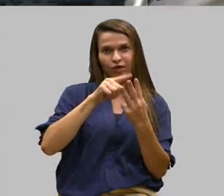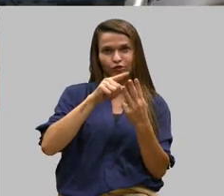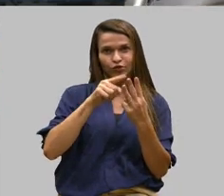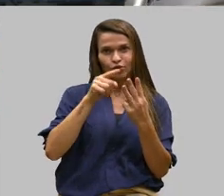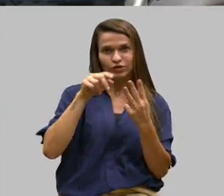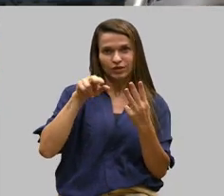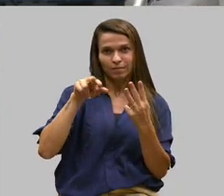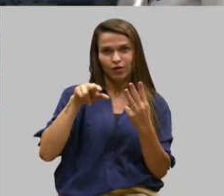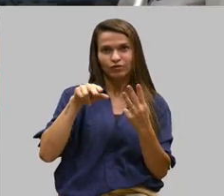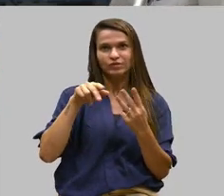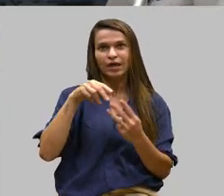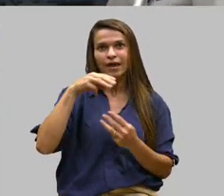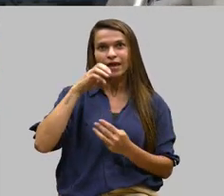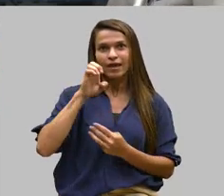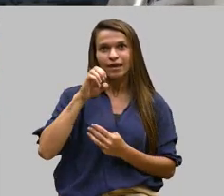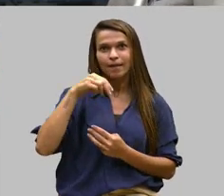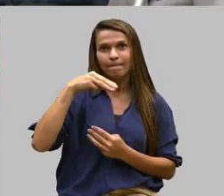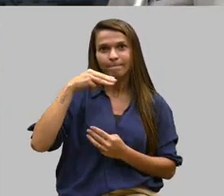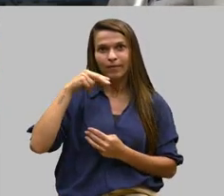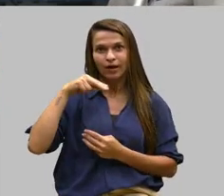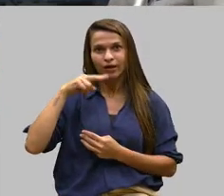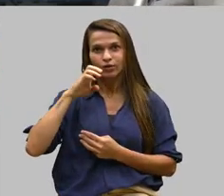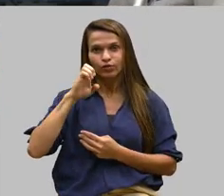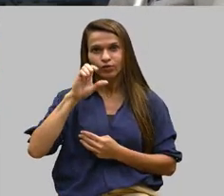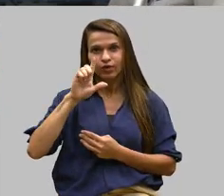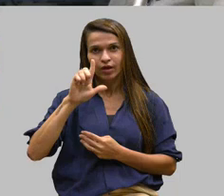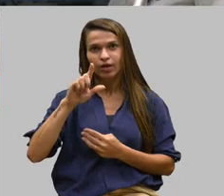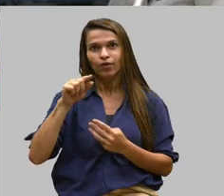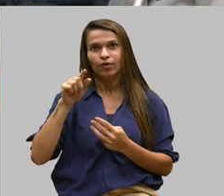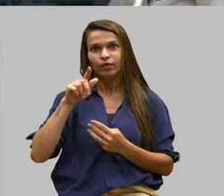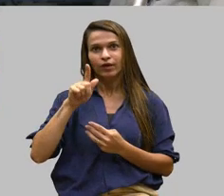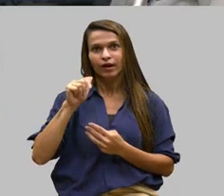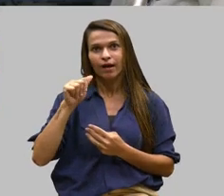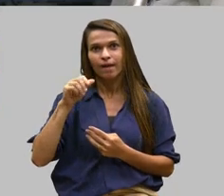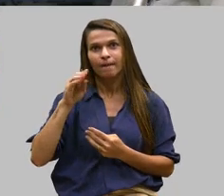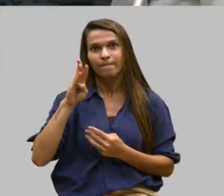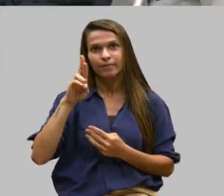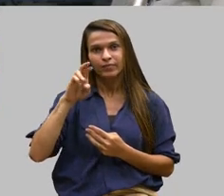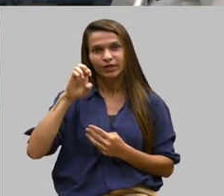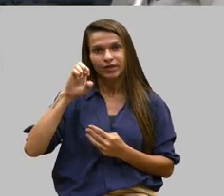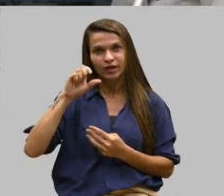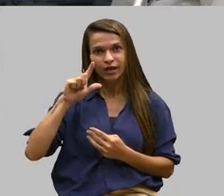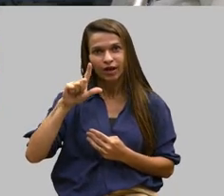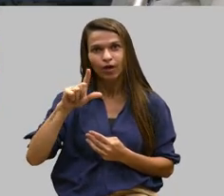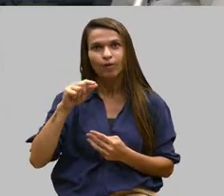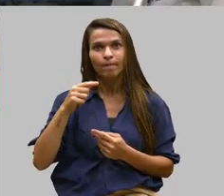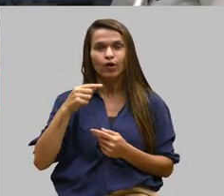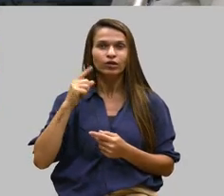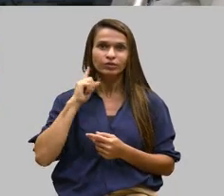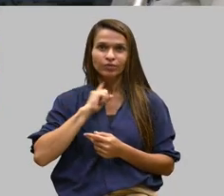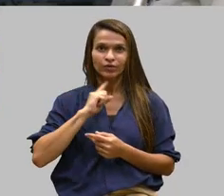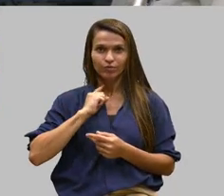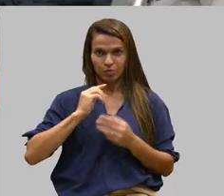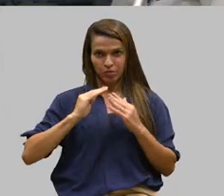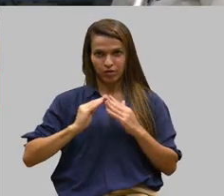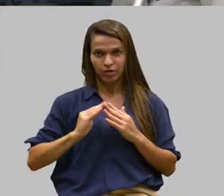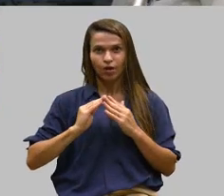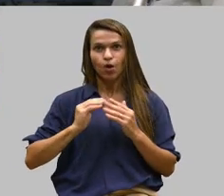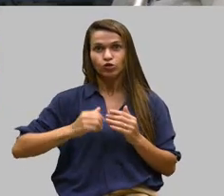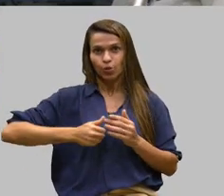e Miguel moro na cidade de Florestal Minas Gerais eu sou o primeiro